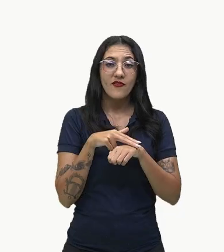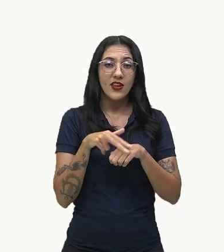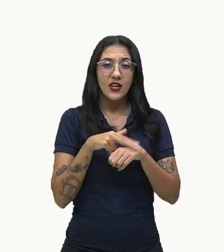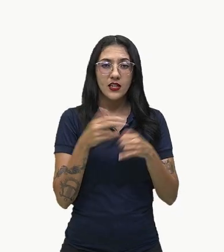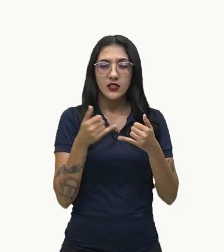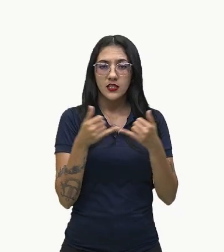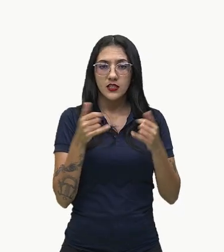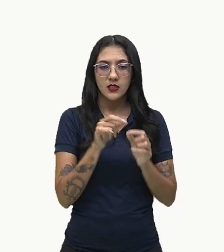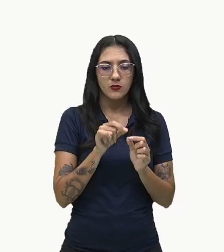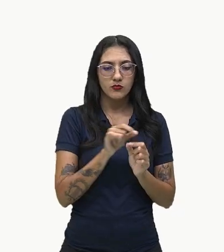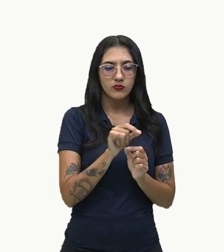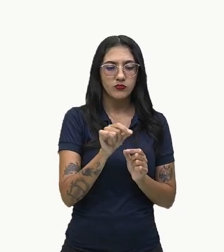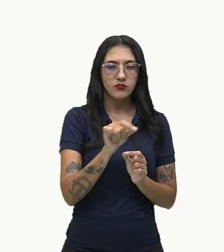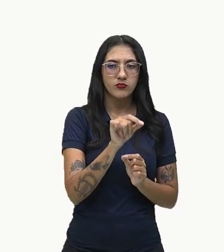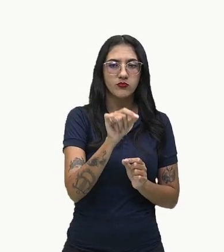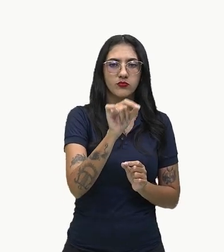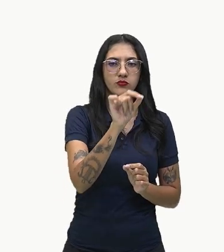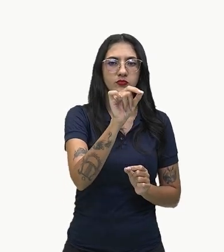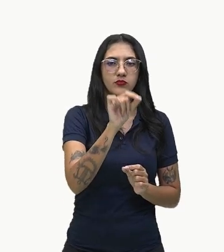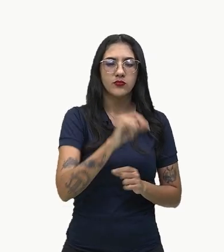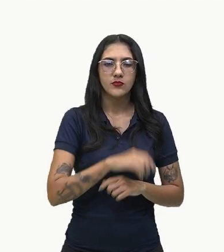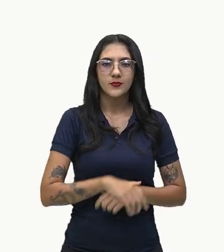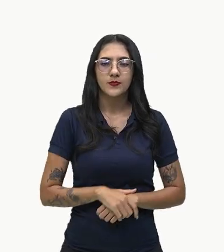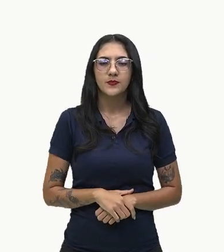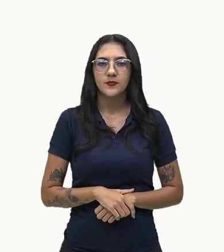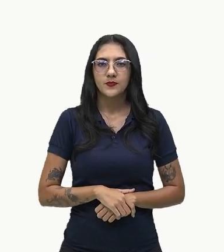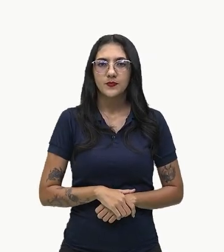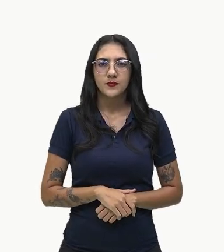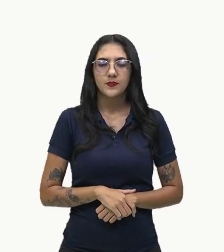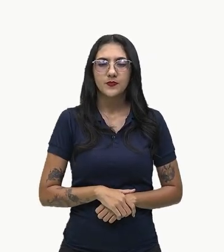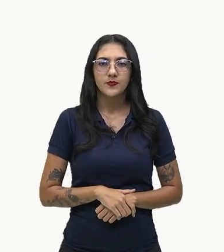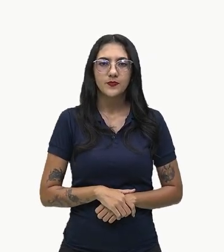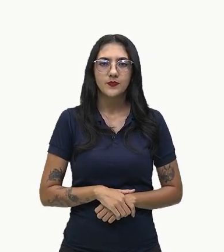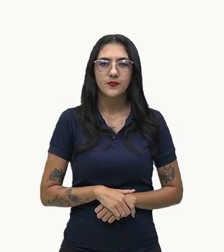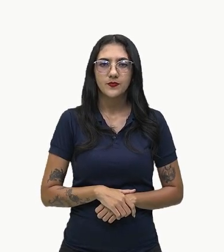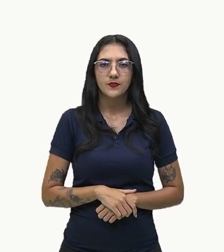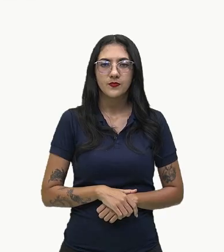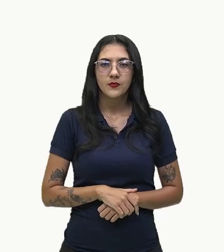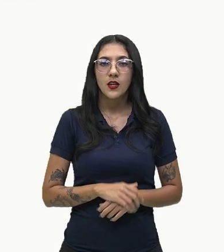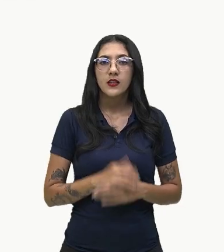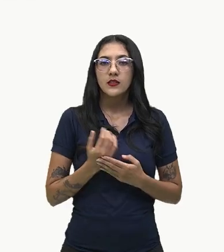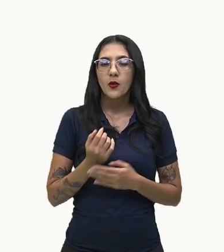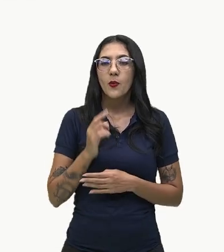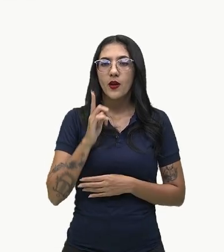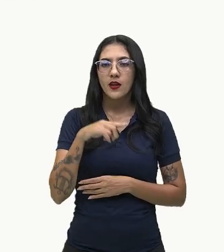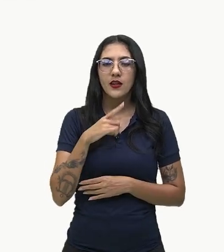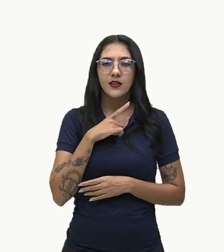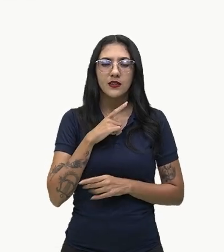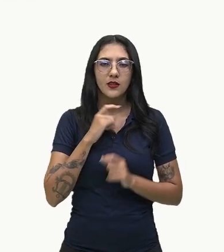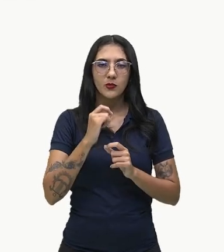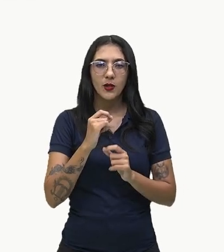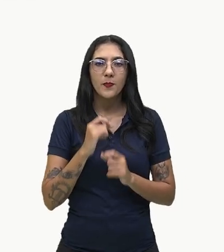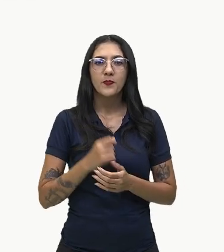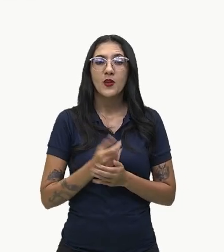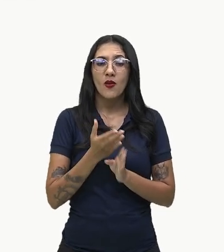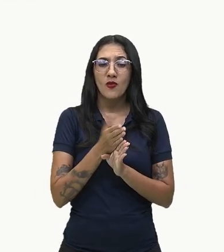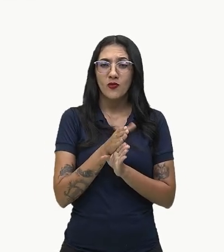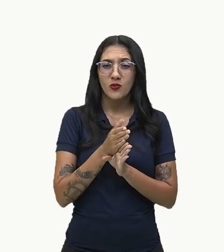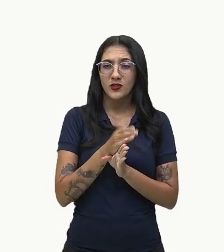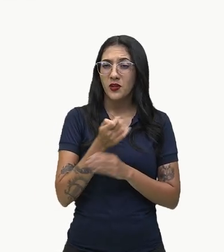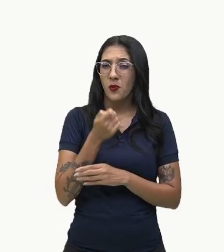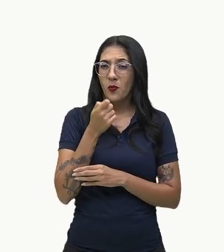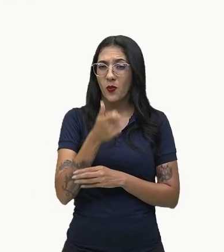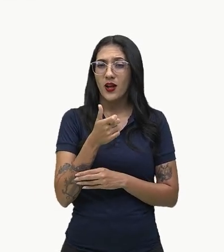a fronteira terrestre do nosso país. Como já disse, ele faz fronteira com quase todos os